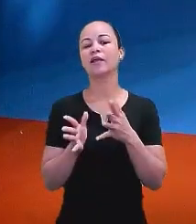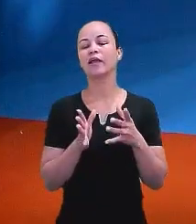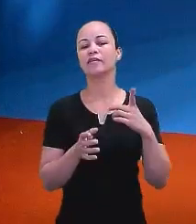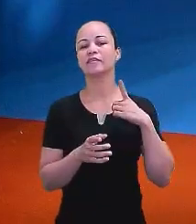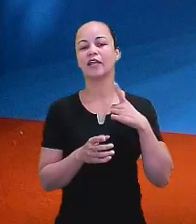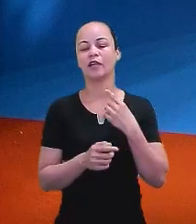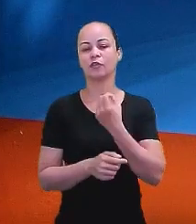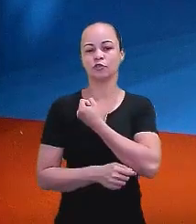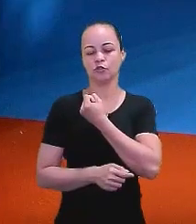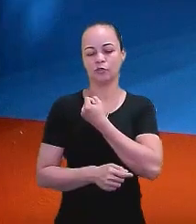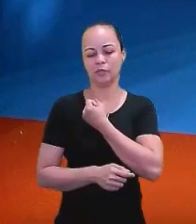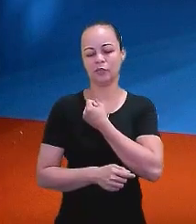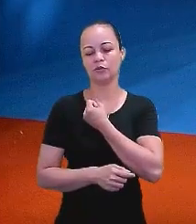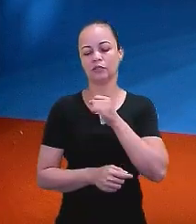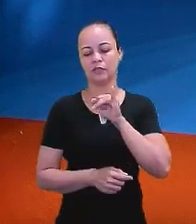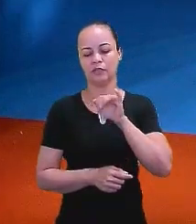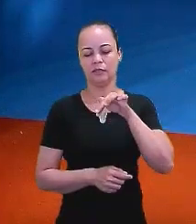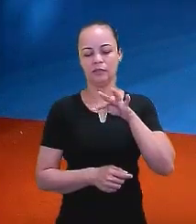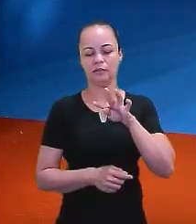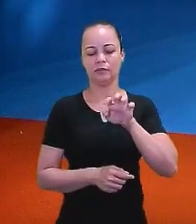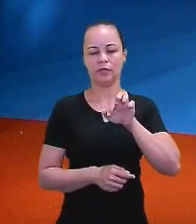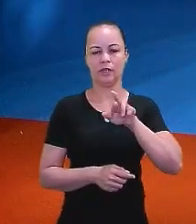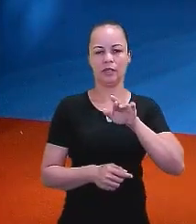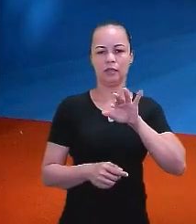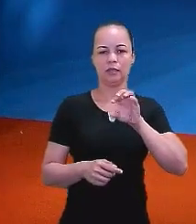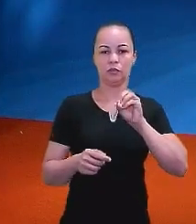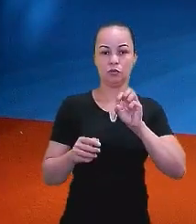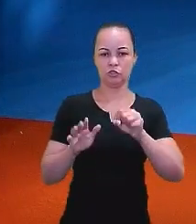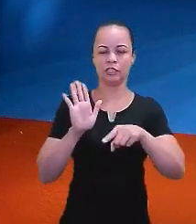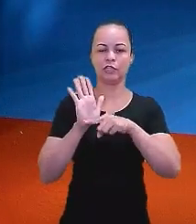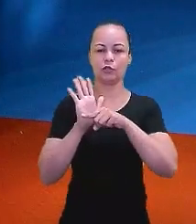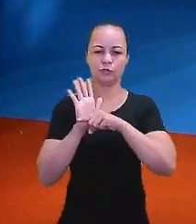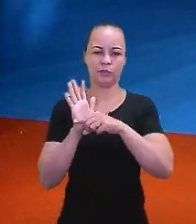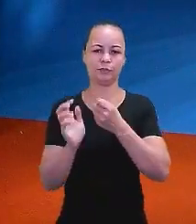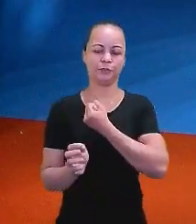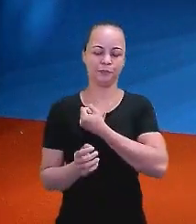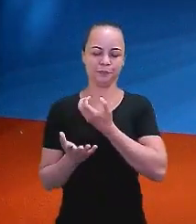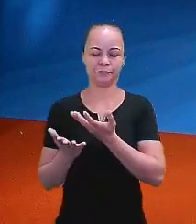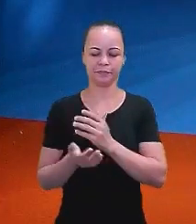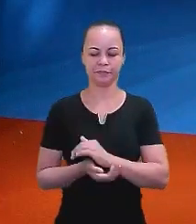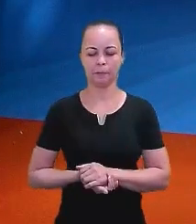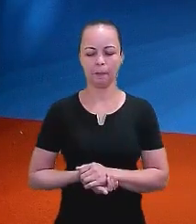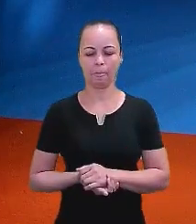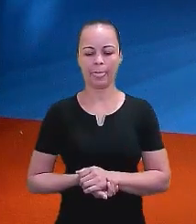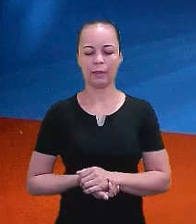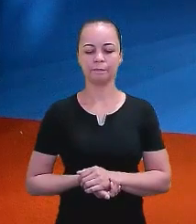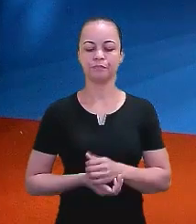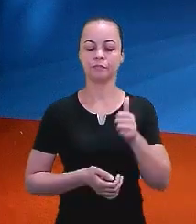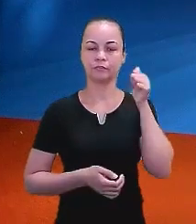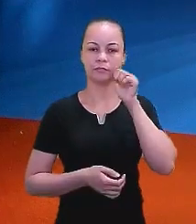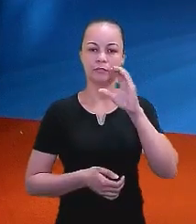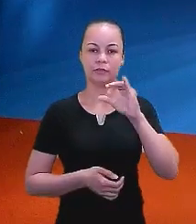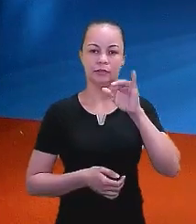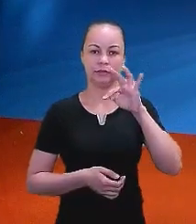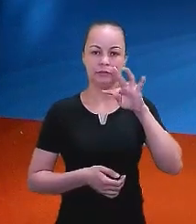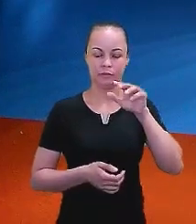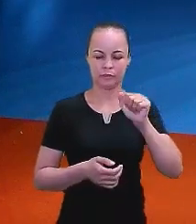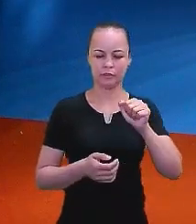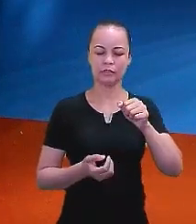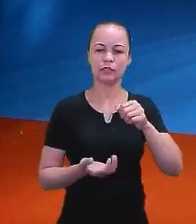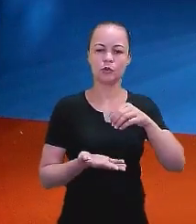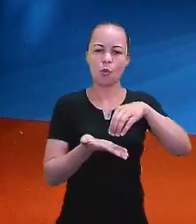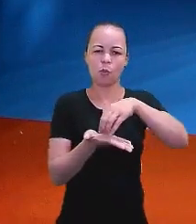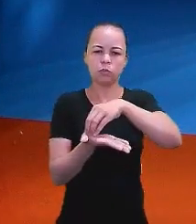números inteiros. Olha ele aqui, ó, númerozinho negativo no meio. Cíntia conduzia um carrinho de brinquedo por controle remoto em linha